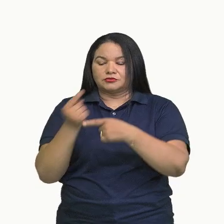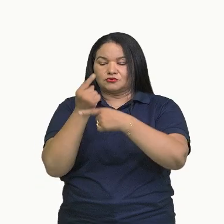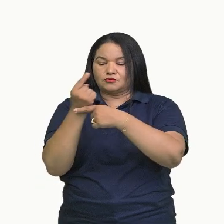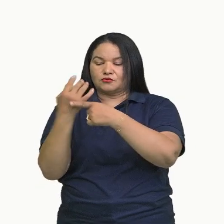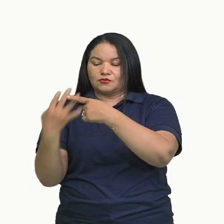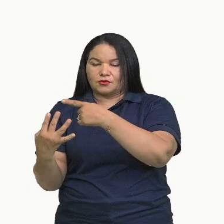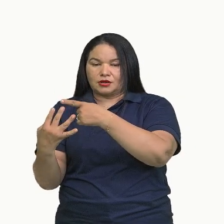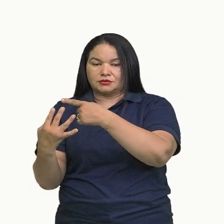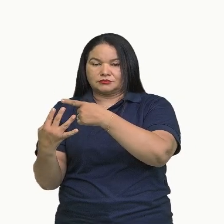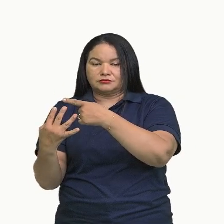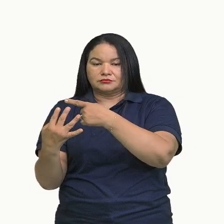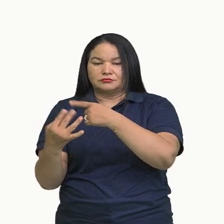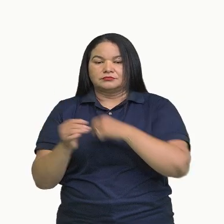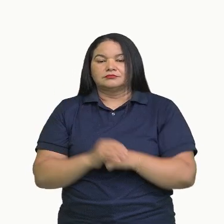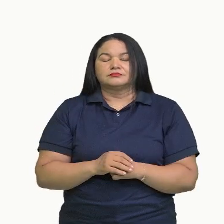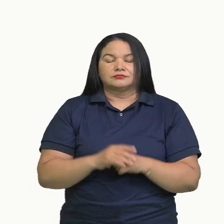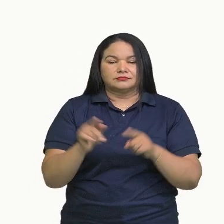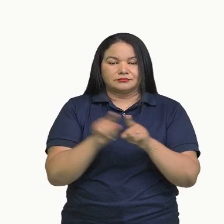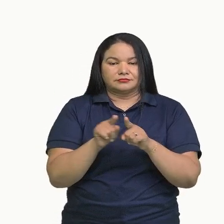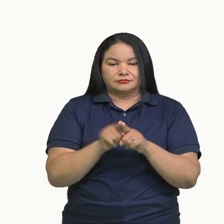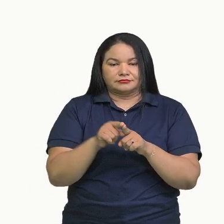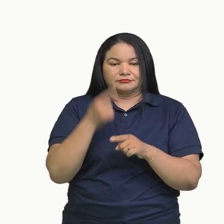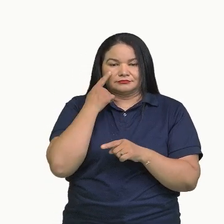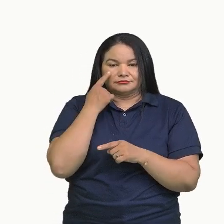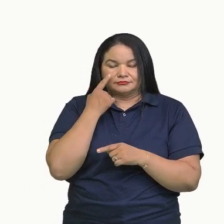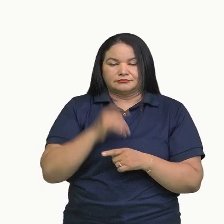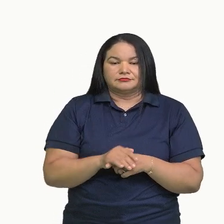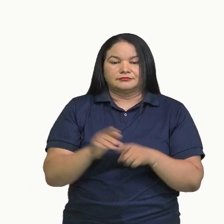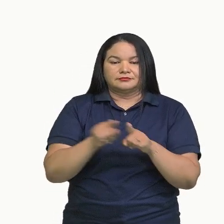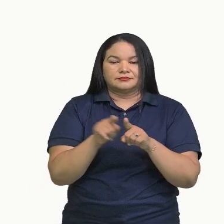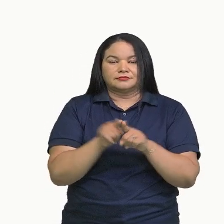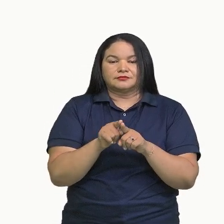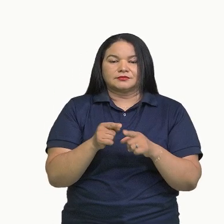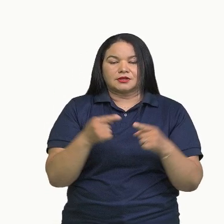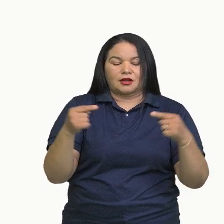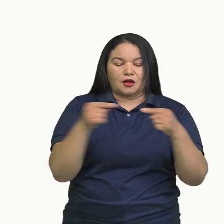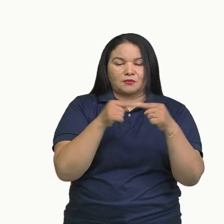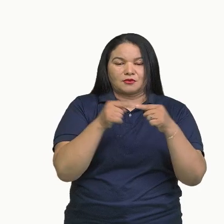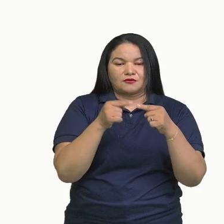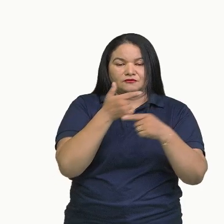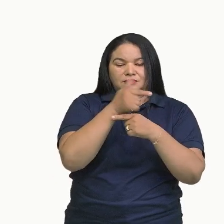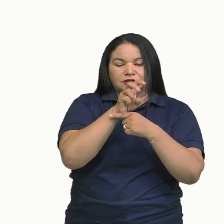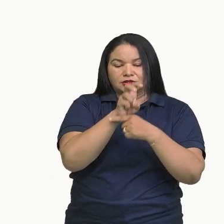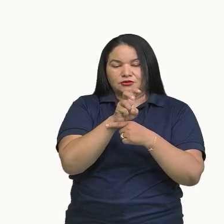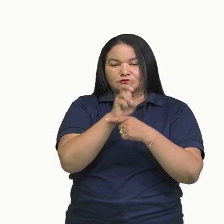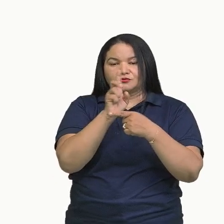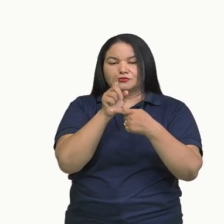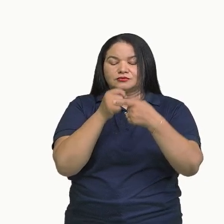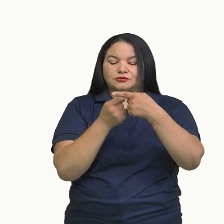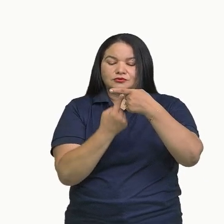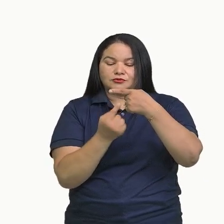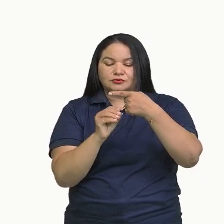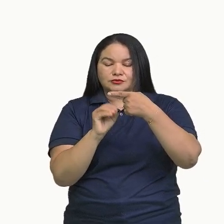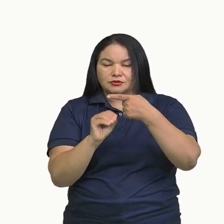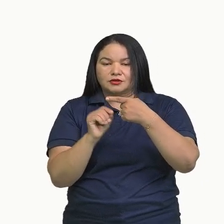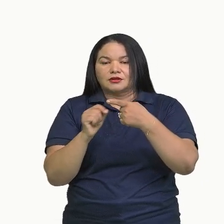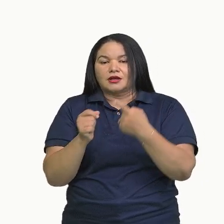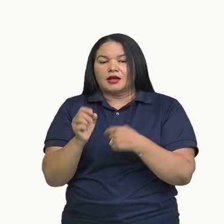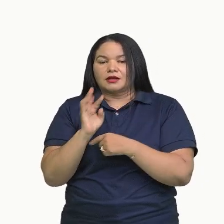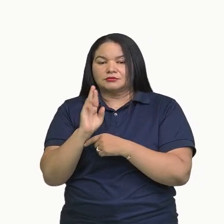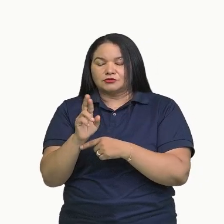para a fração, que fica 25 sobre 100, que vai ser correspondente a 1/4. O próximo aí é